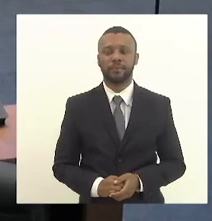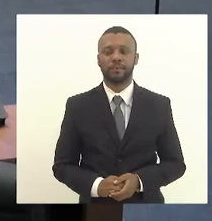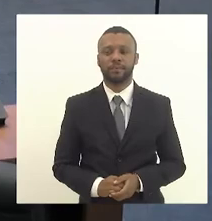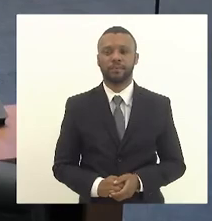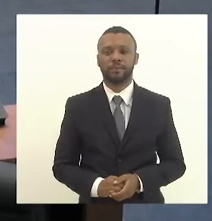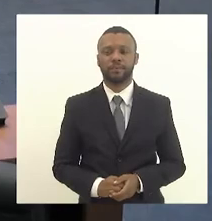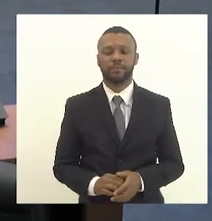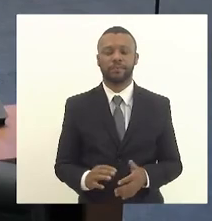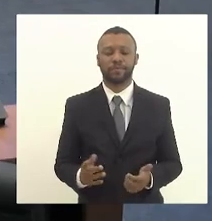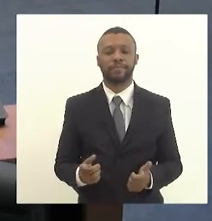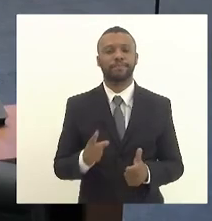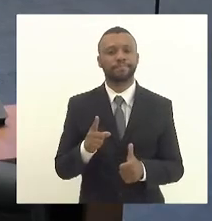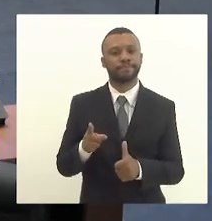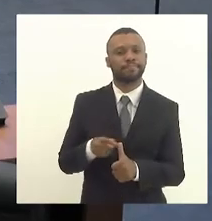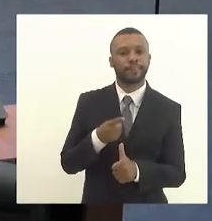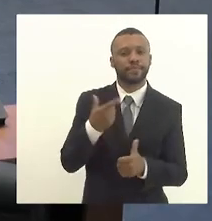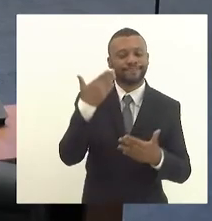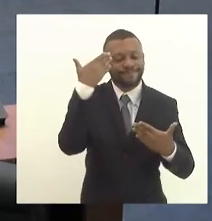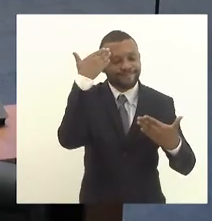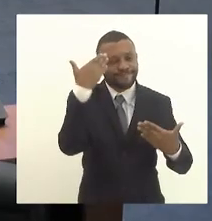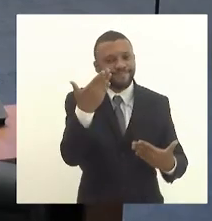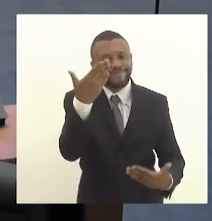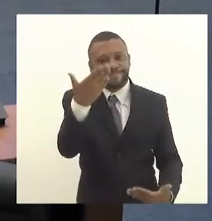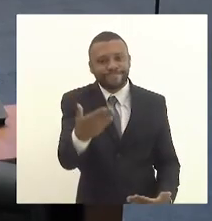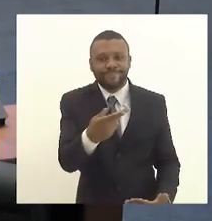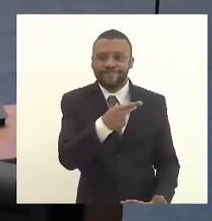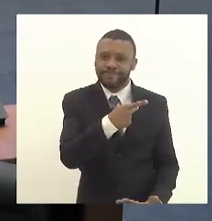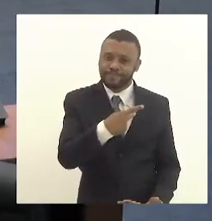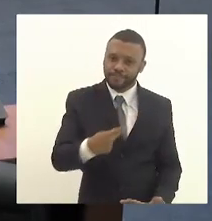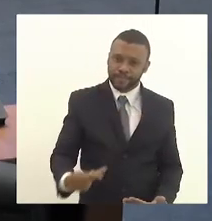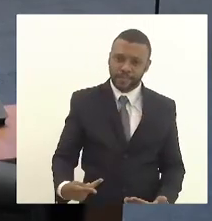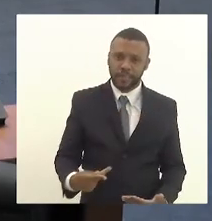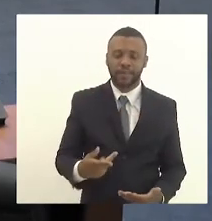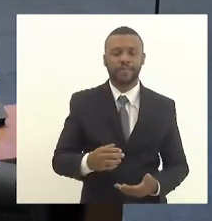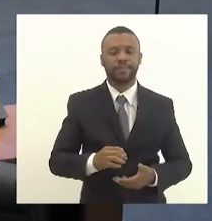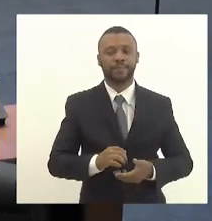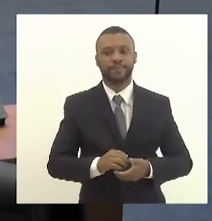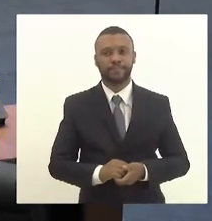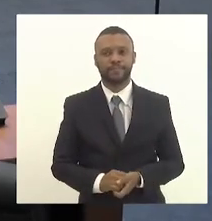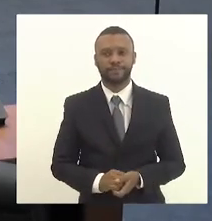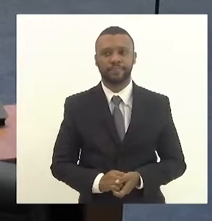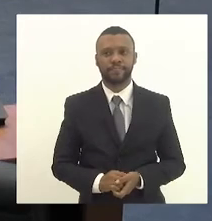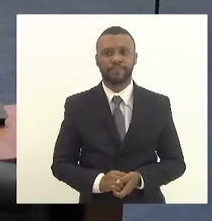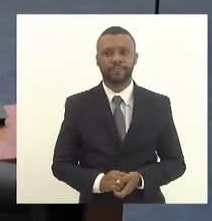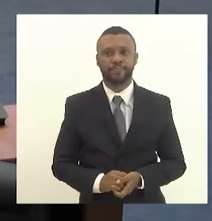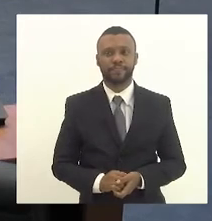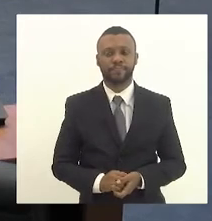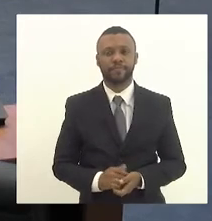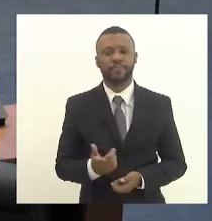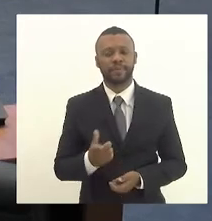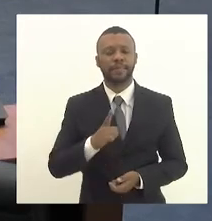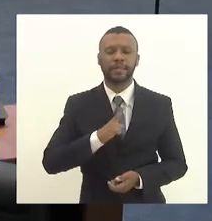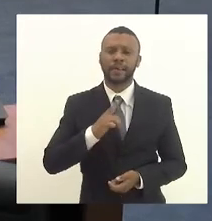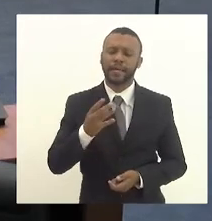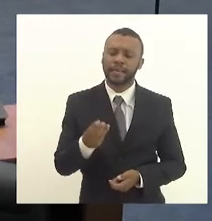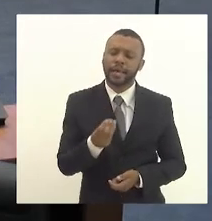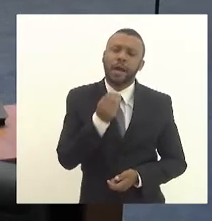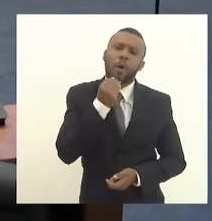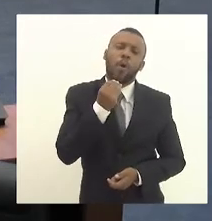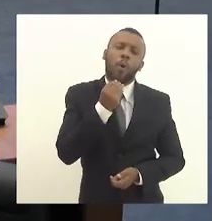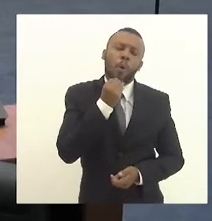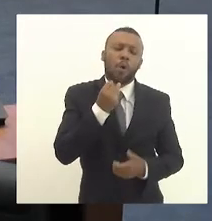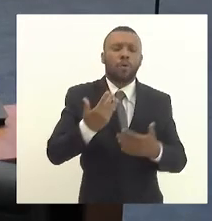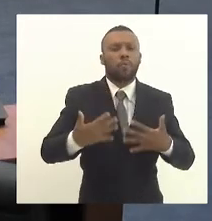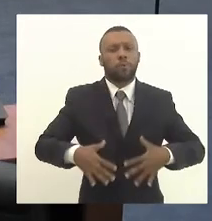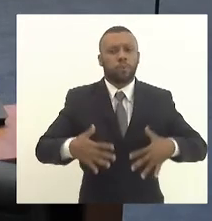Primeiro, agradecer ao senhor a acolhida e essa grande oportunidade